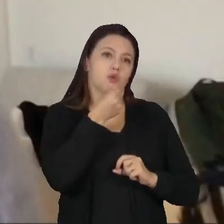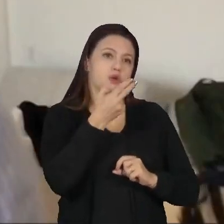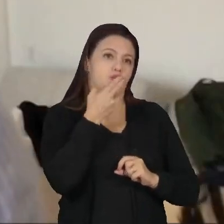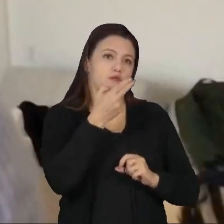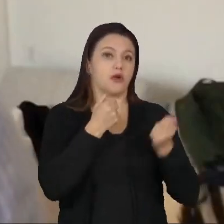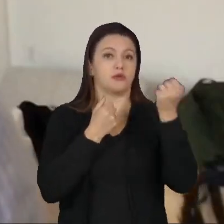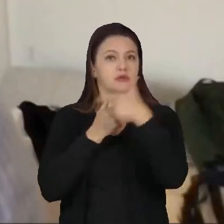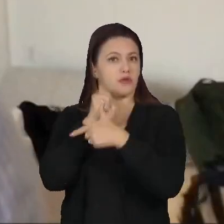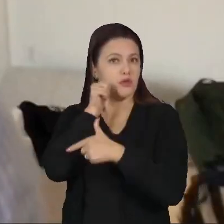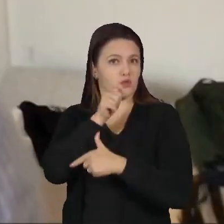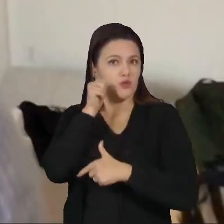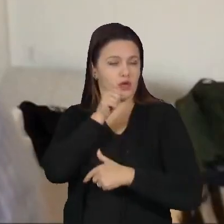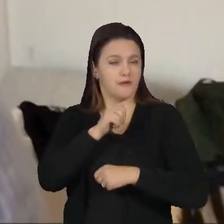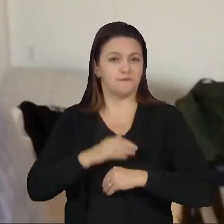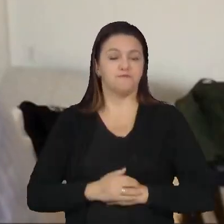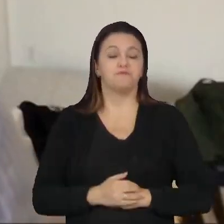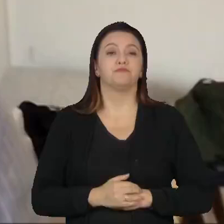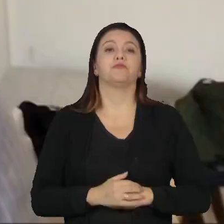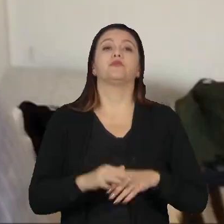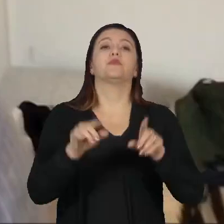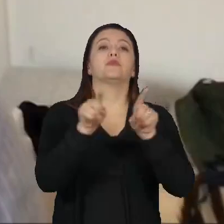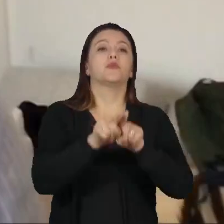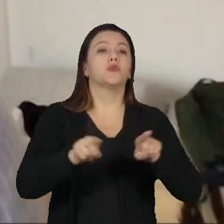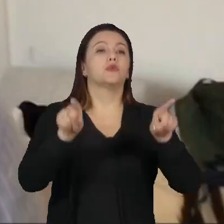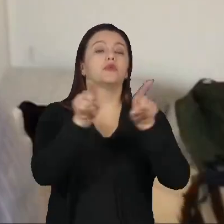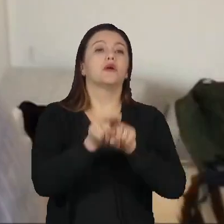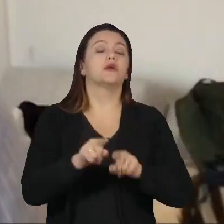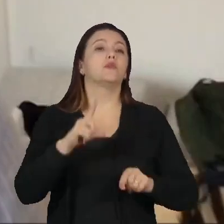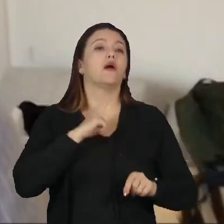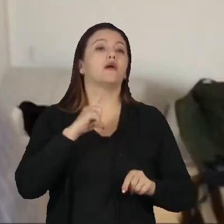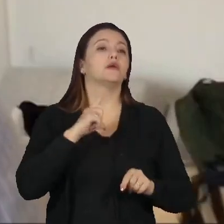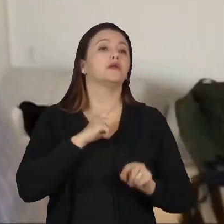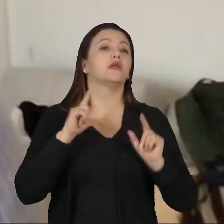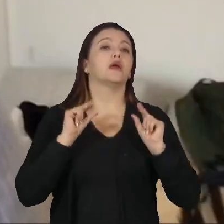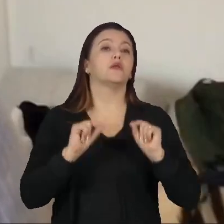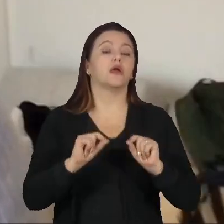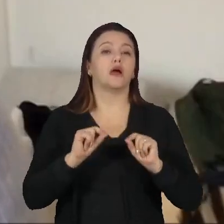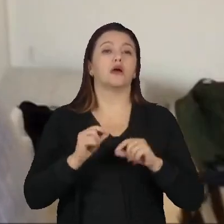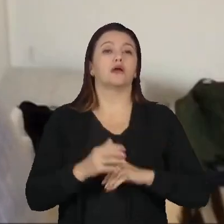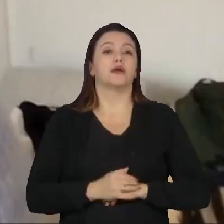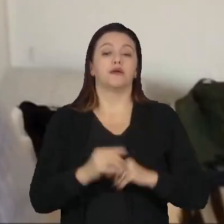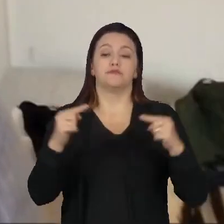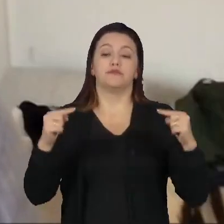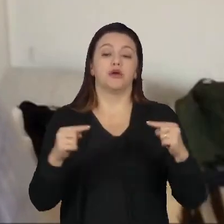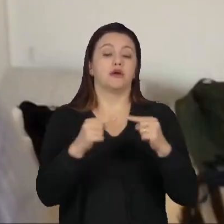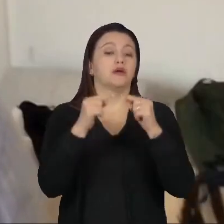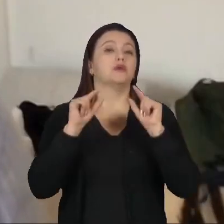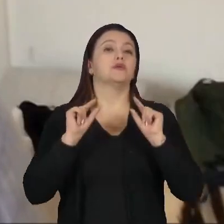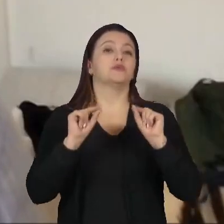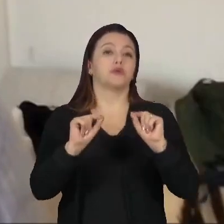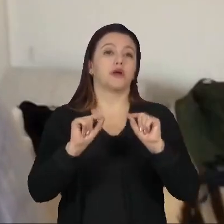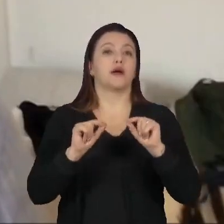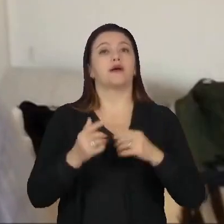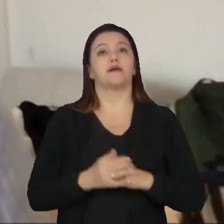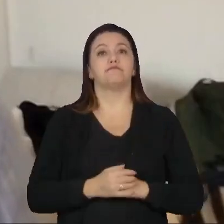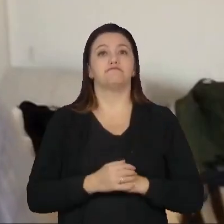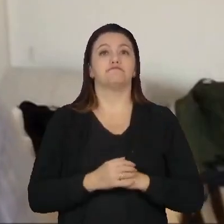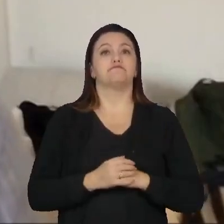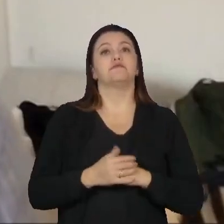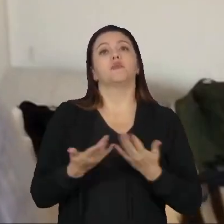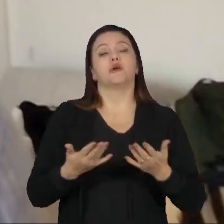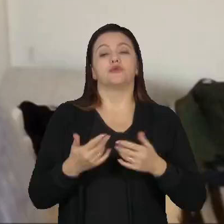fumando. E além disso, tem algumas exposições ocupacionais que estão relacionadas. Então, exposições a